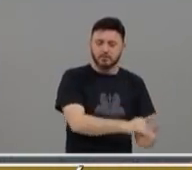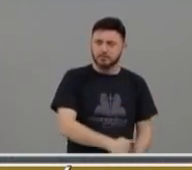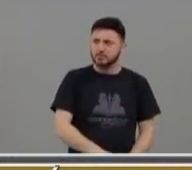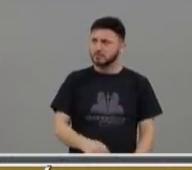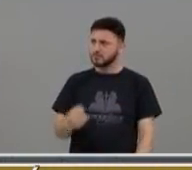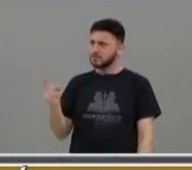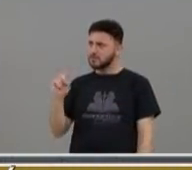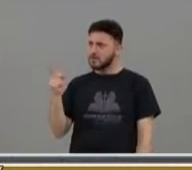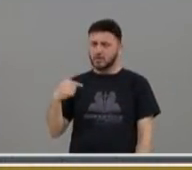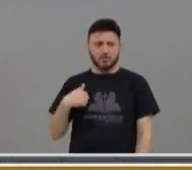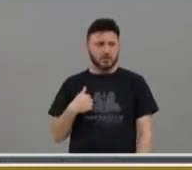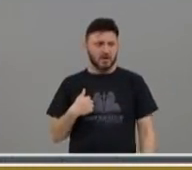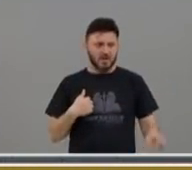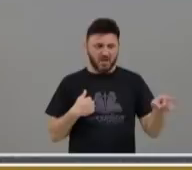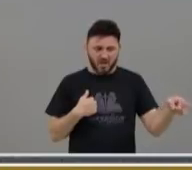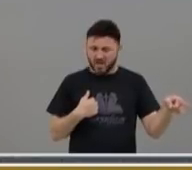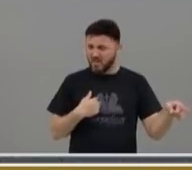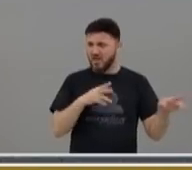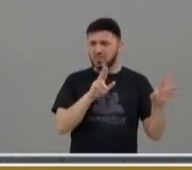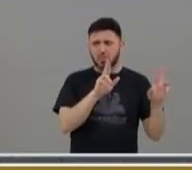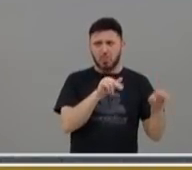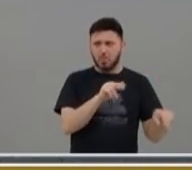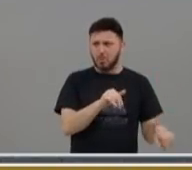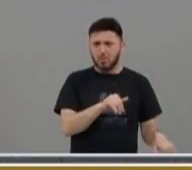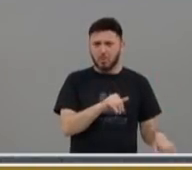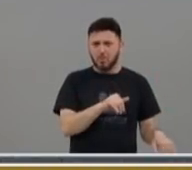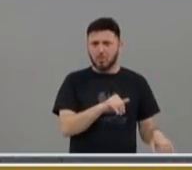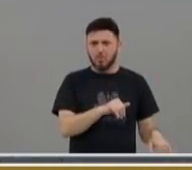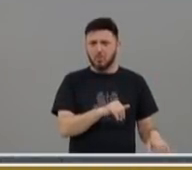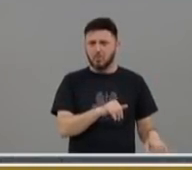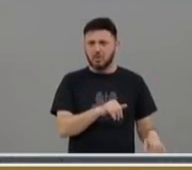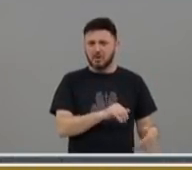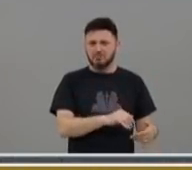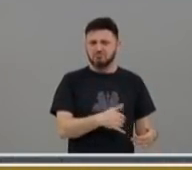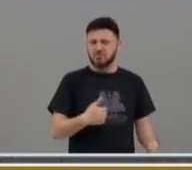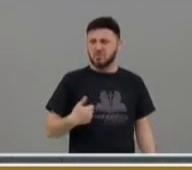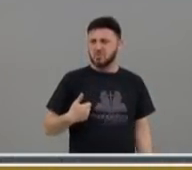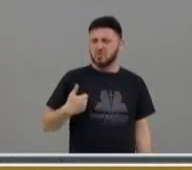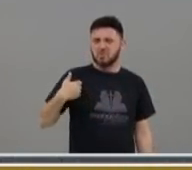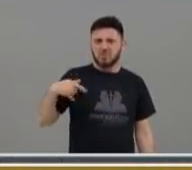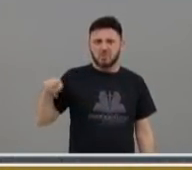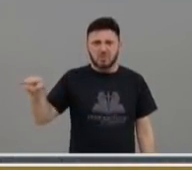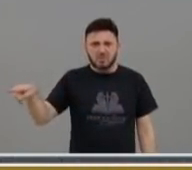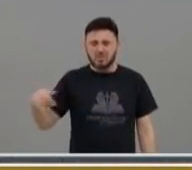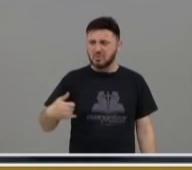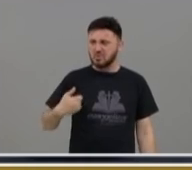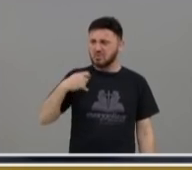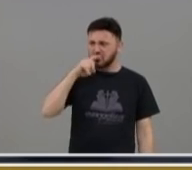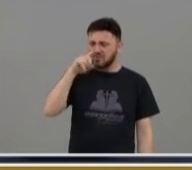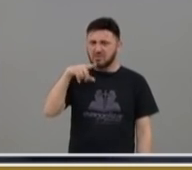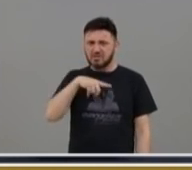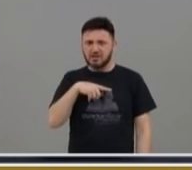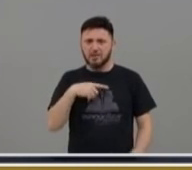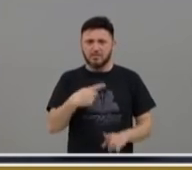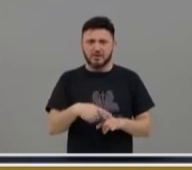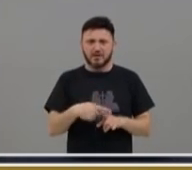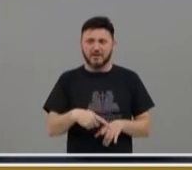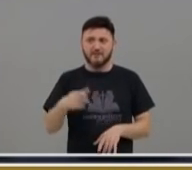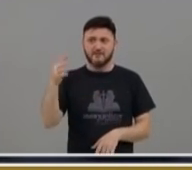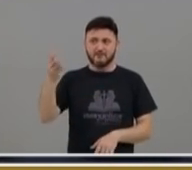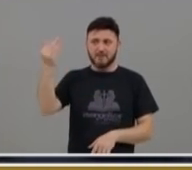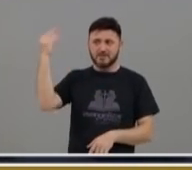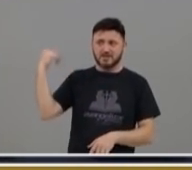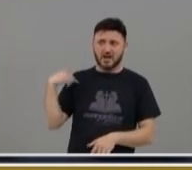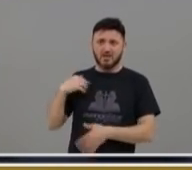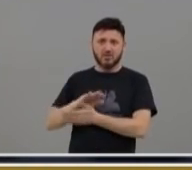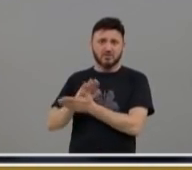pisa aqui nunca, nunca, nunca na vida dela. Um orgulho ferido. Porque ela tinha sido machucada e